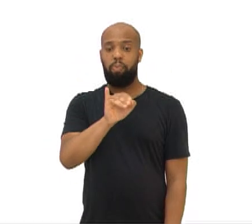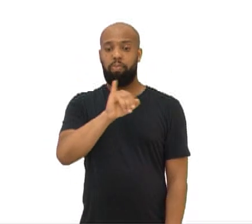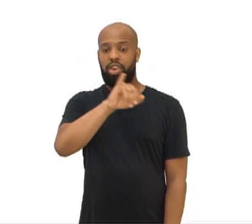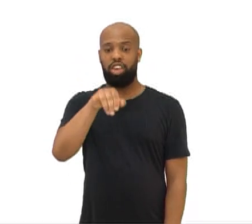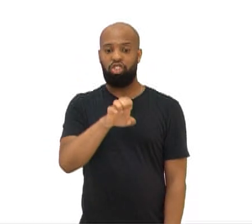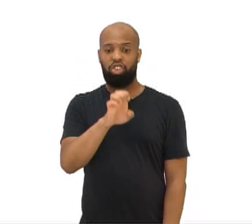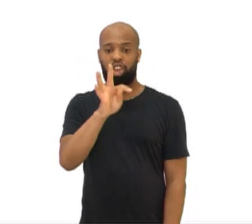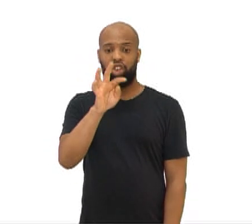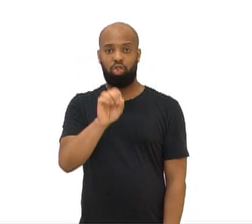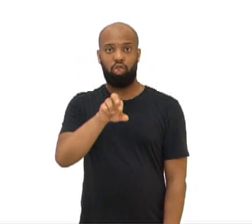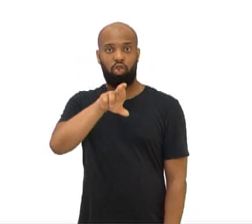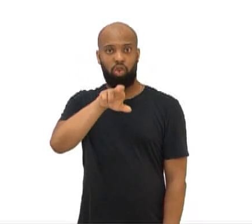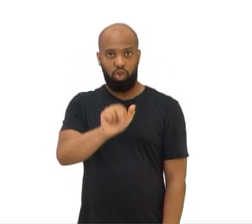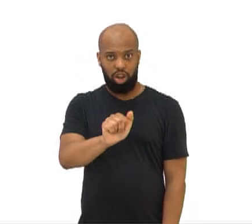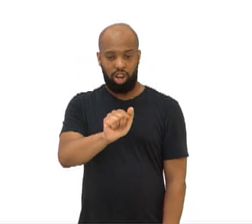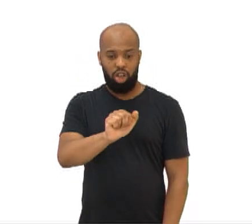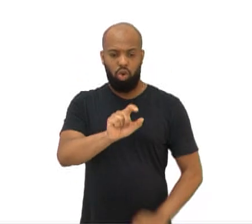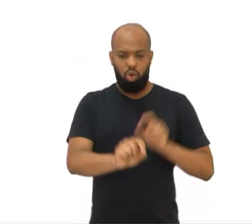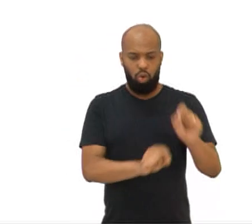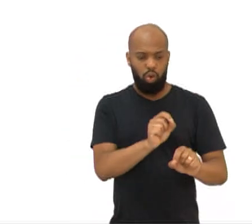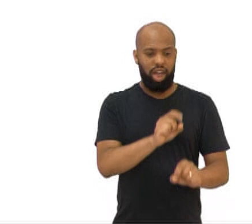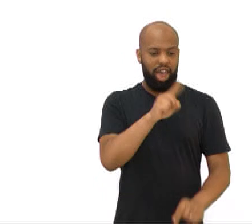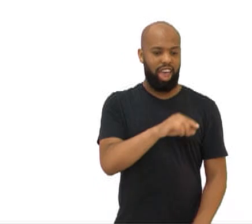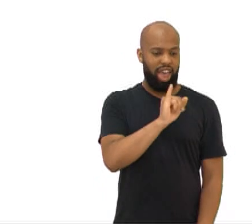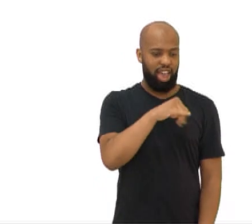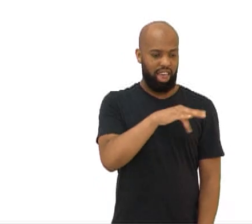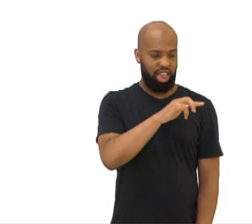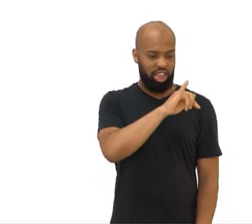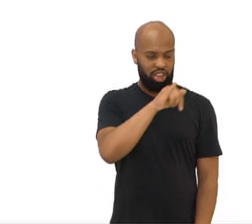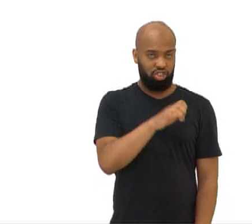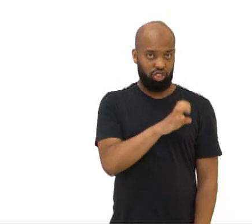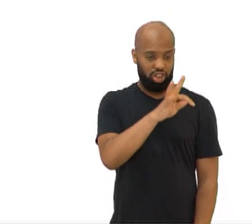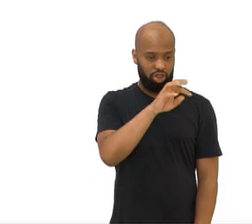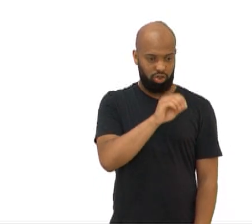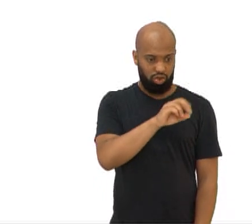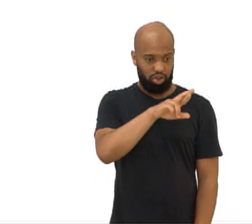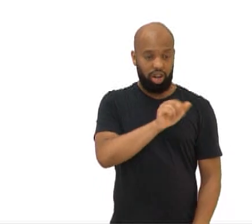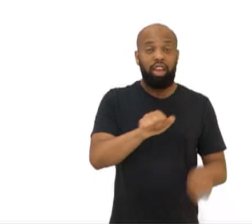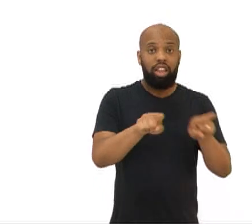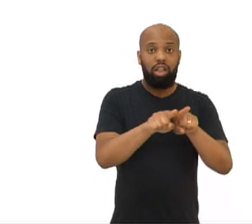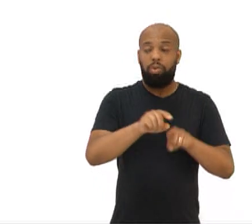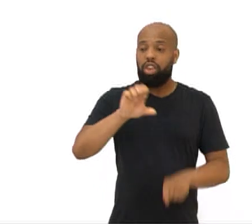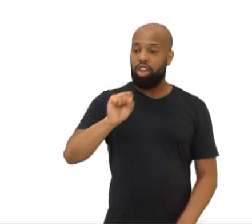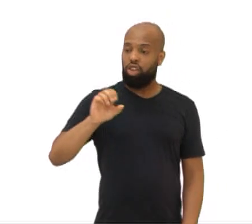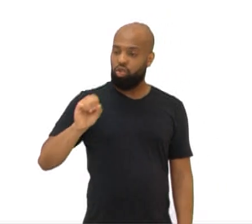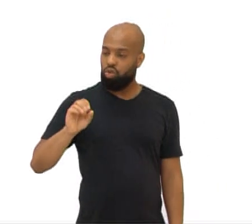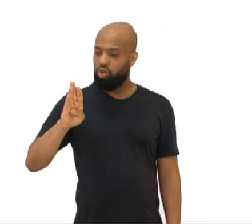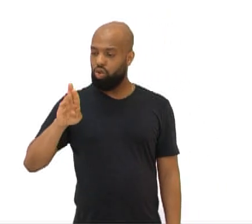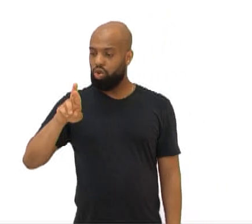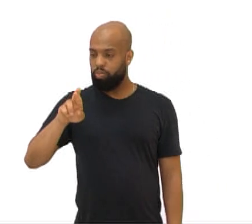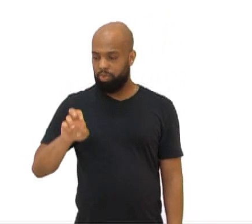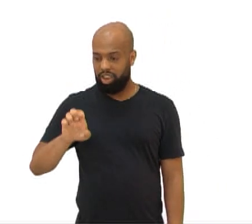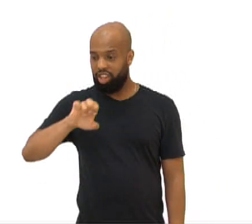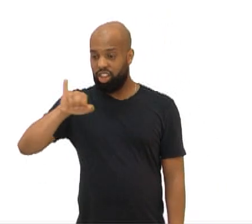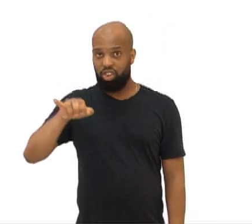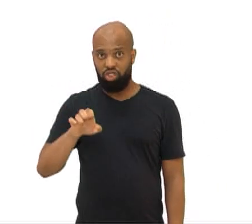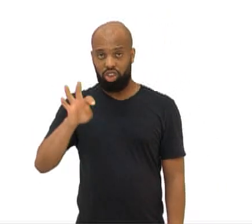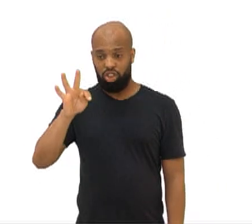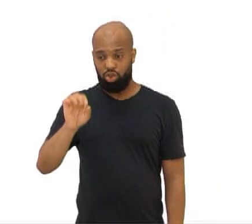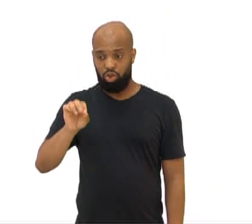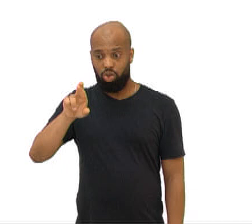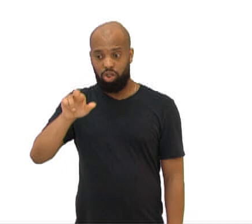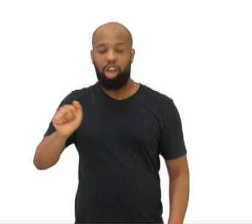quem? É a função que é injetora e sobrejetora ao mesmo tempo. A gente já comentou isso na aula